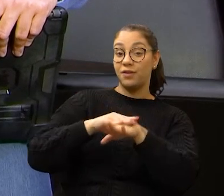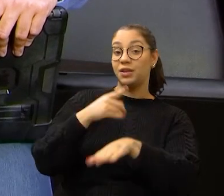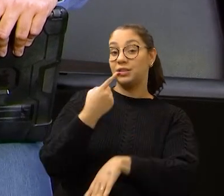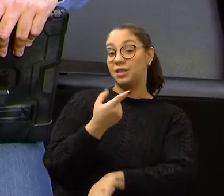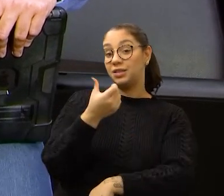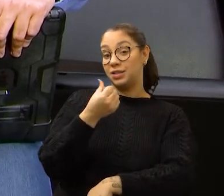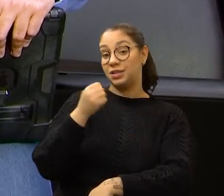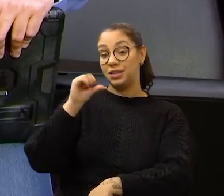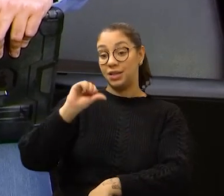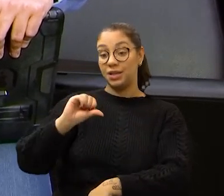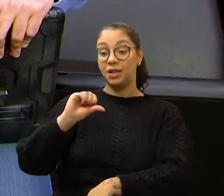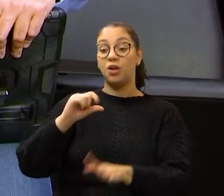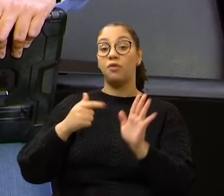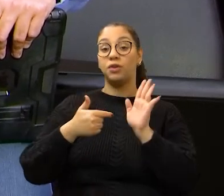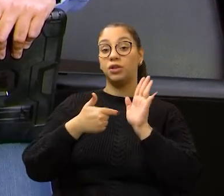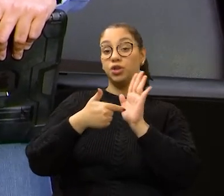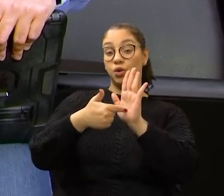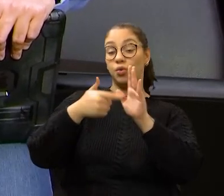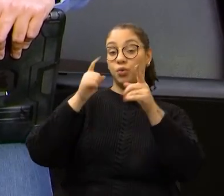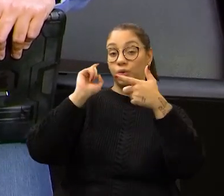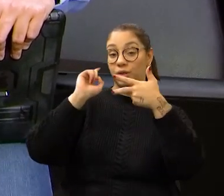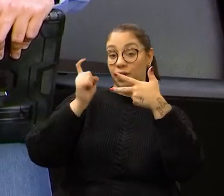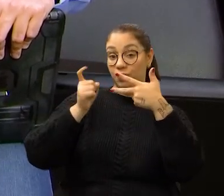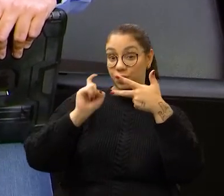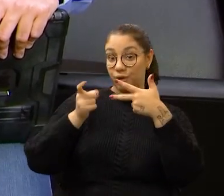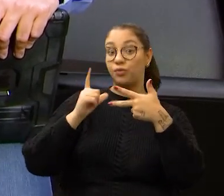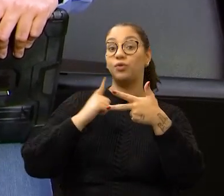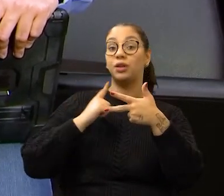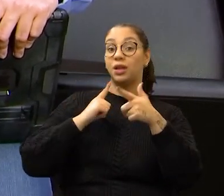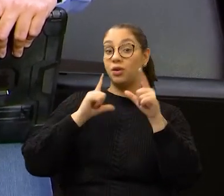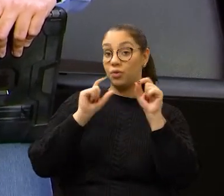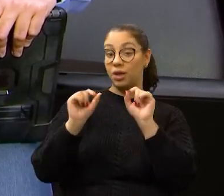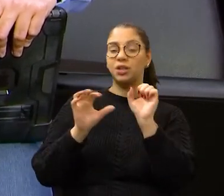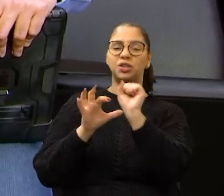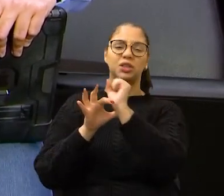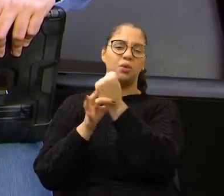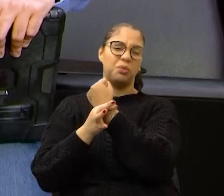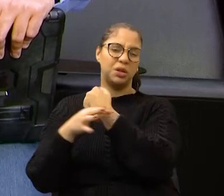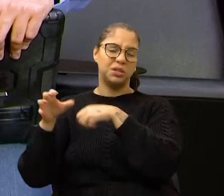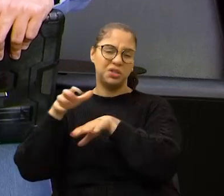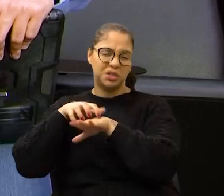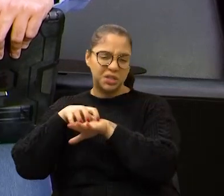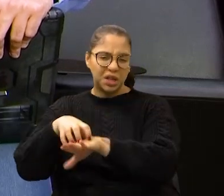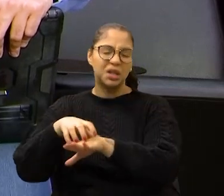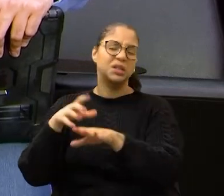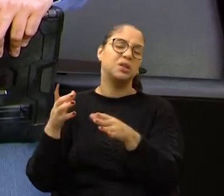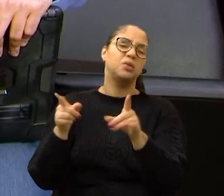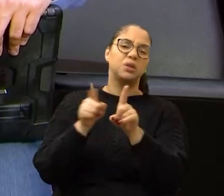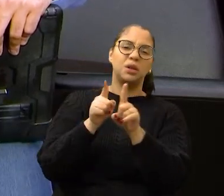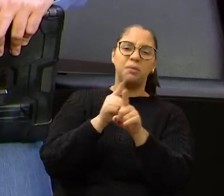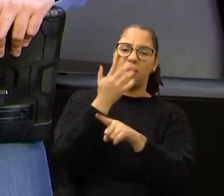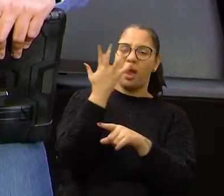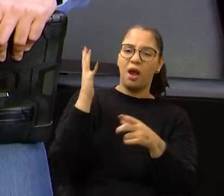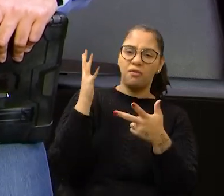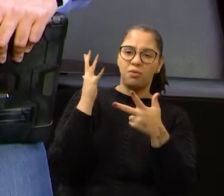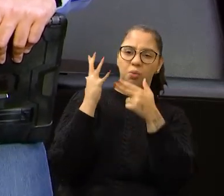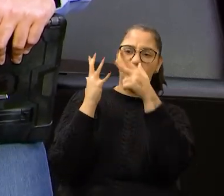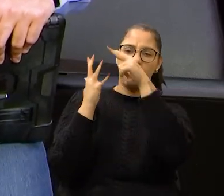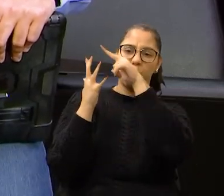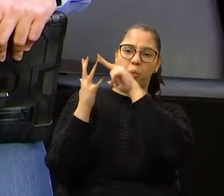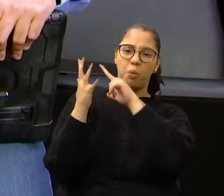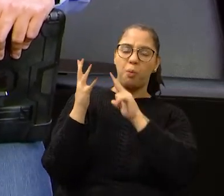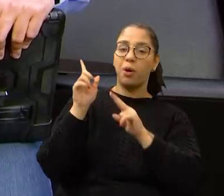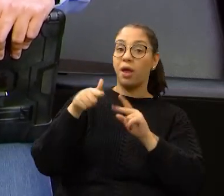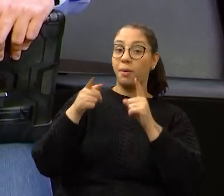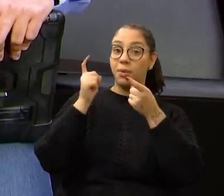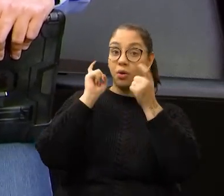já fez 169 indicações ao Executivo, e isso tem a ver com segurança de trânsito, isso tem a ver com poda de